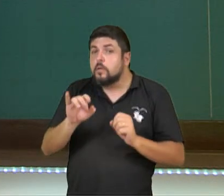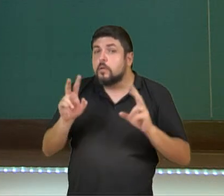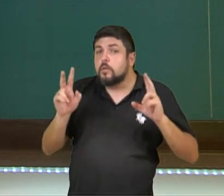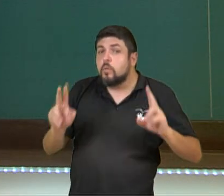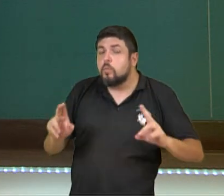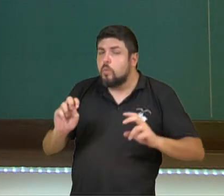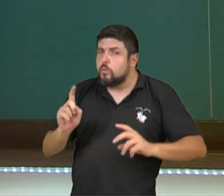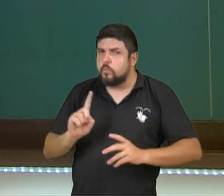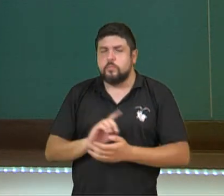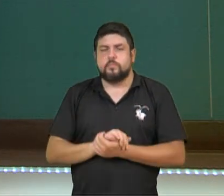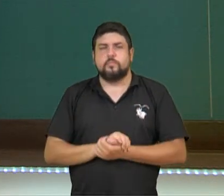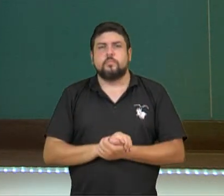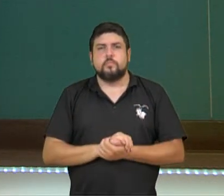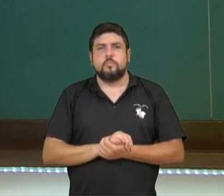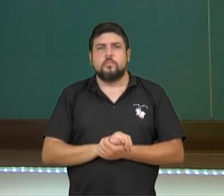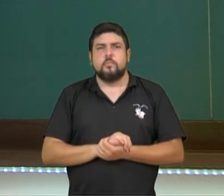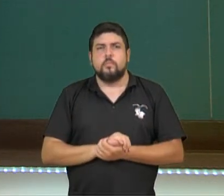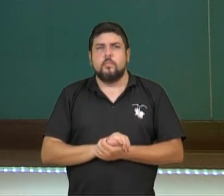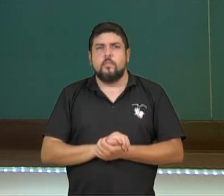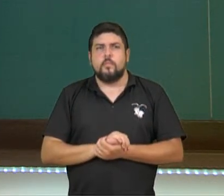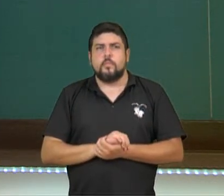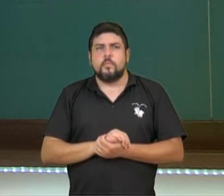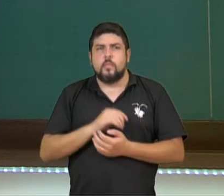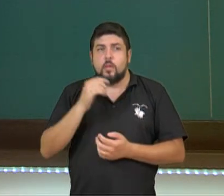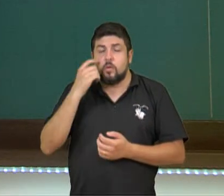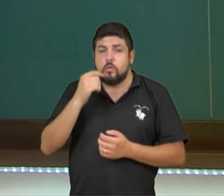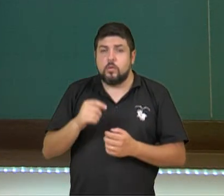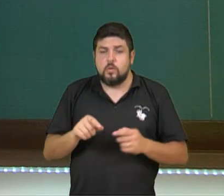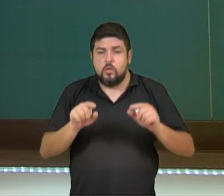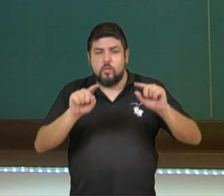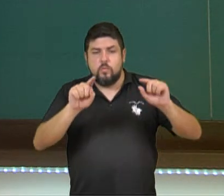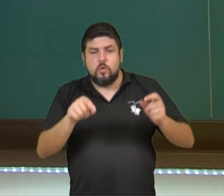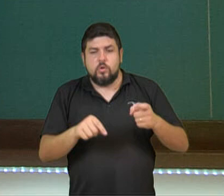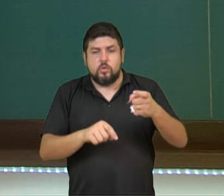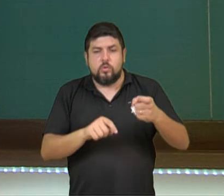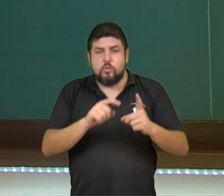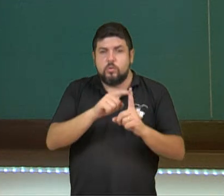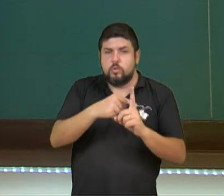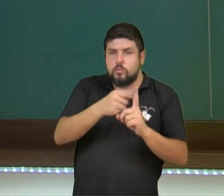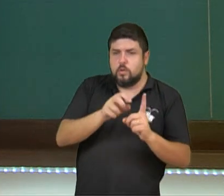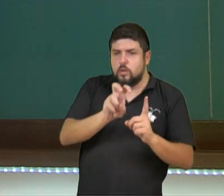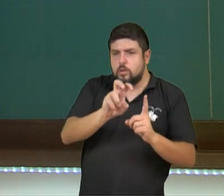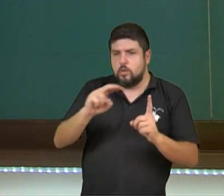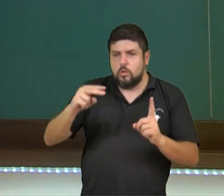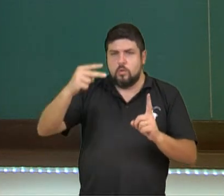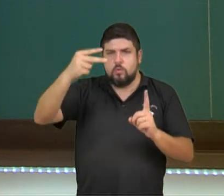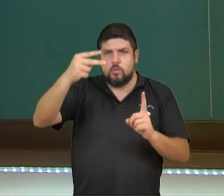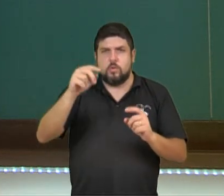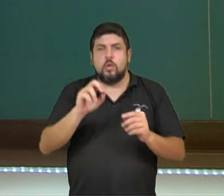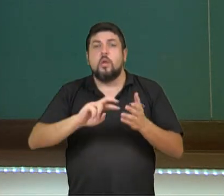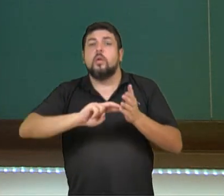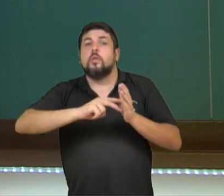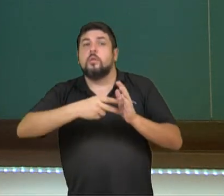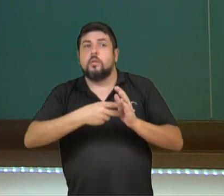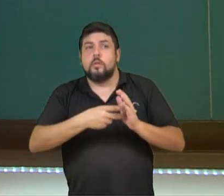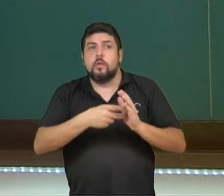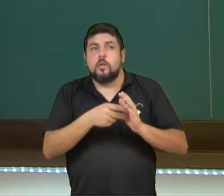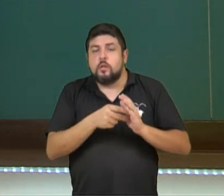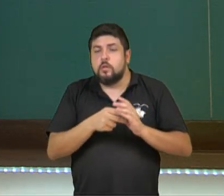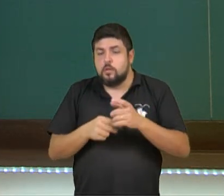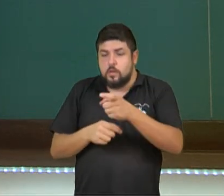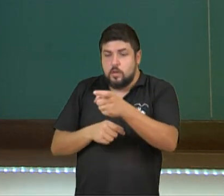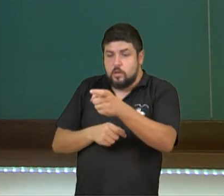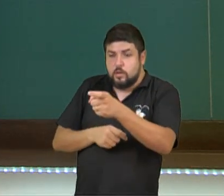bom? Então, olha lá, a potência. A potência x mais 5 ao quadrado é ele vezes ele mesmo. A base é x mais